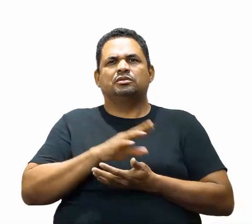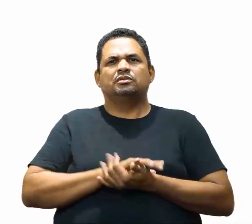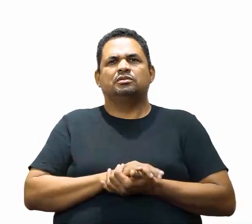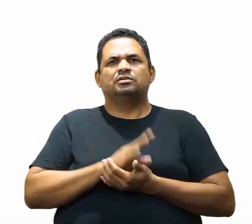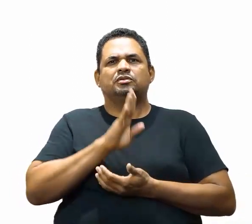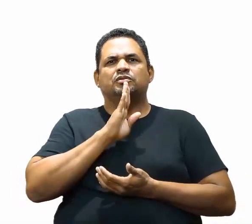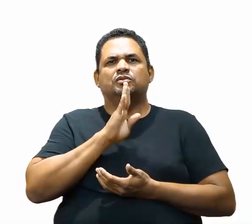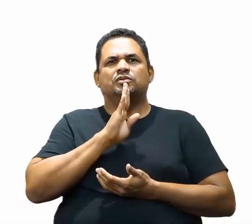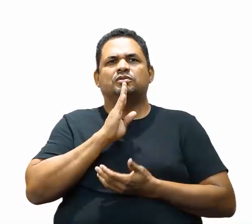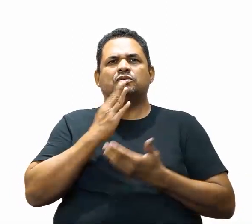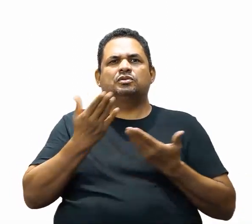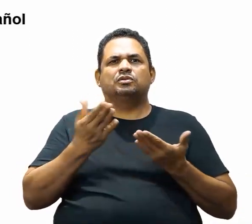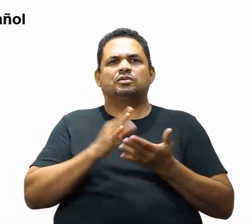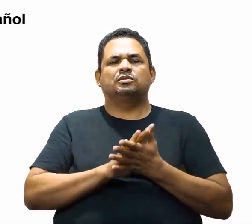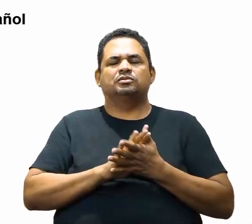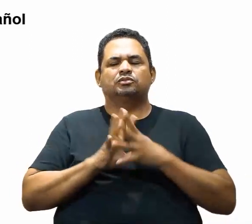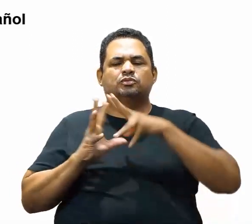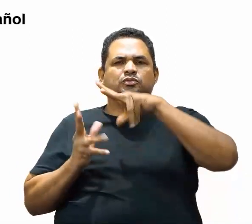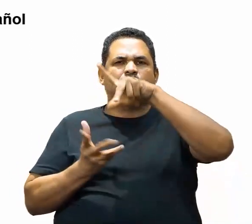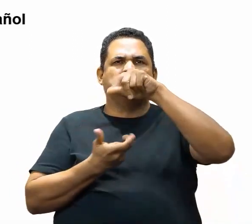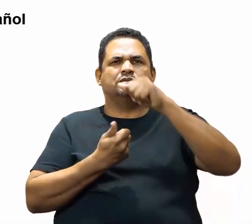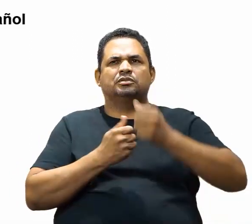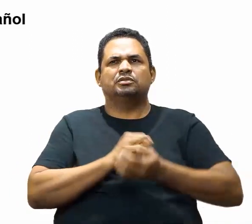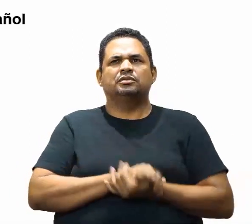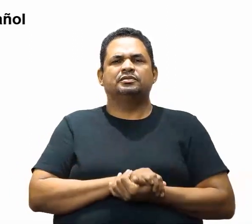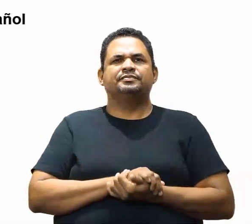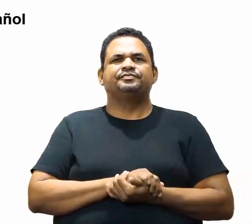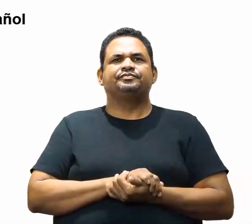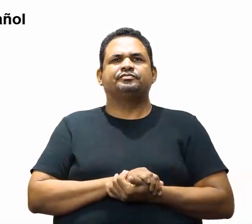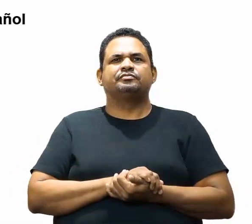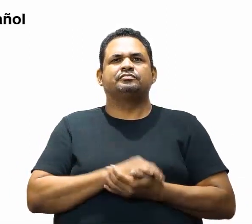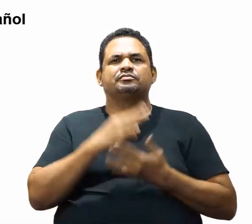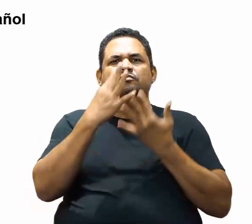conhecidas mundialmente. Essa referência